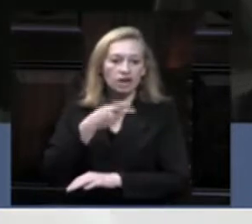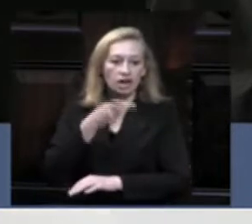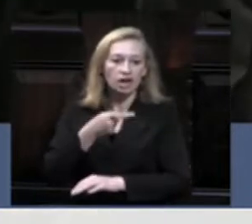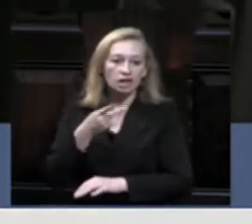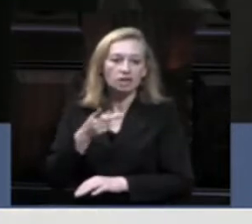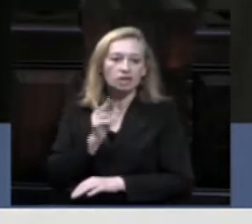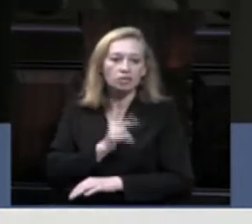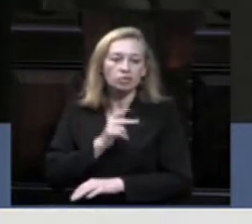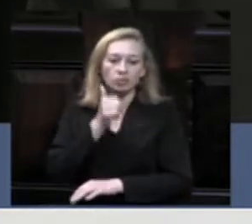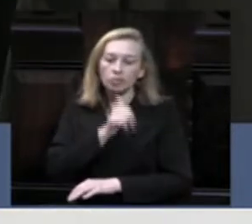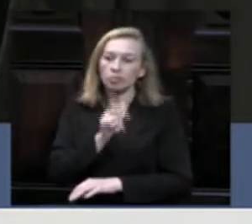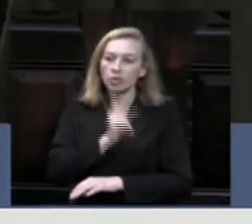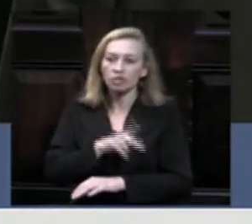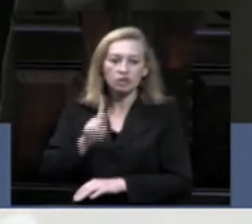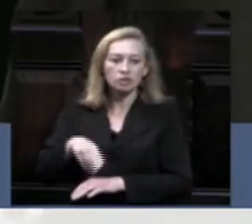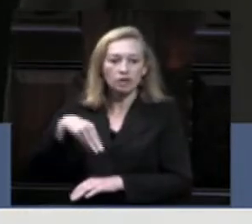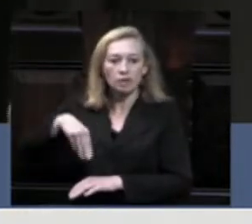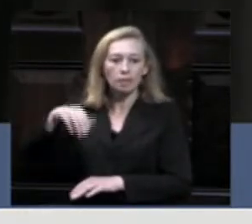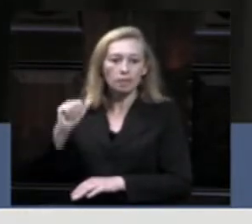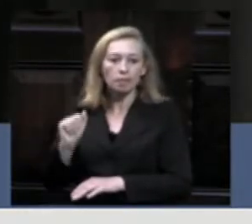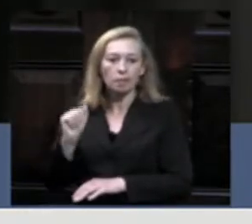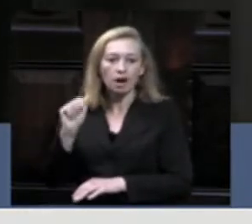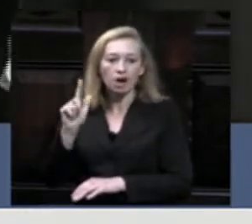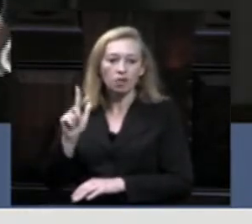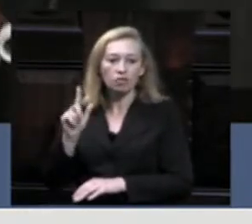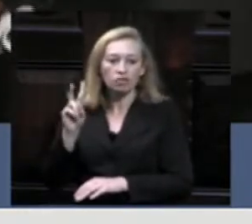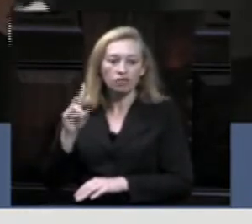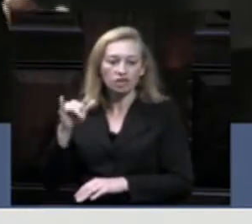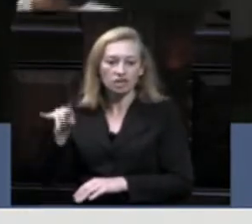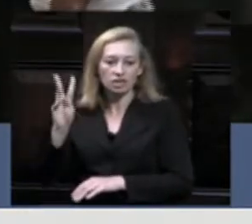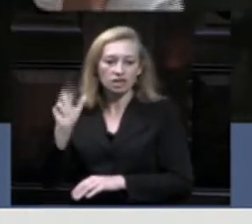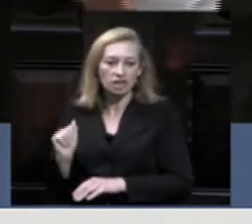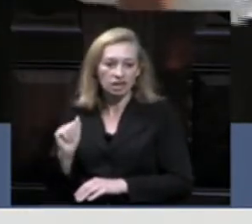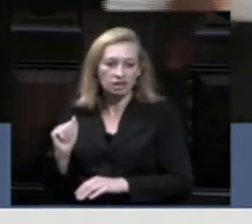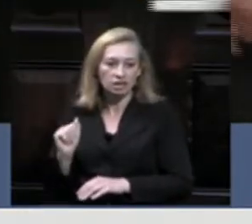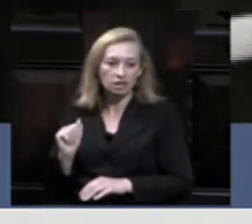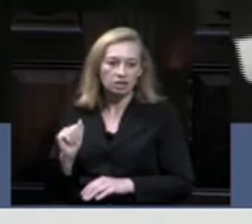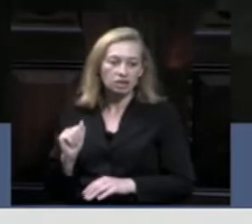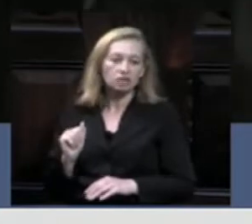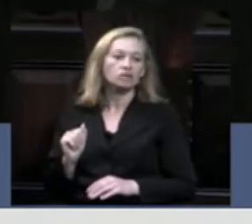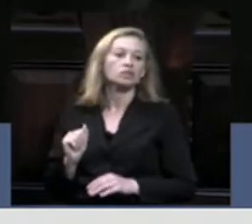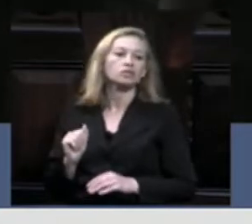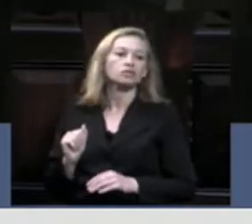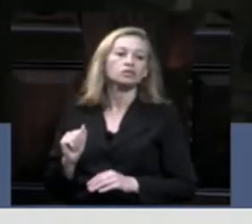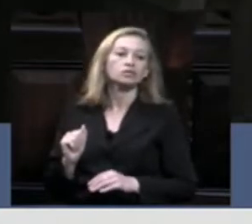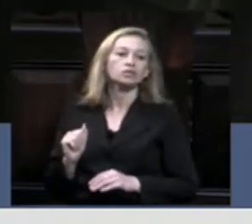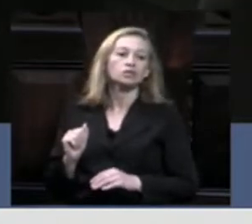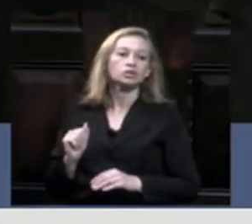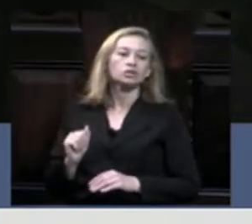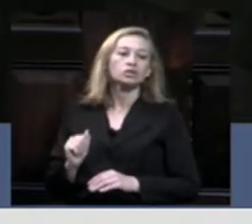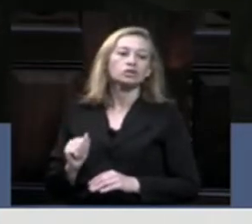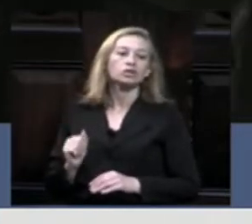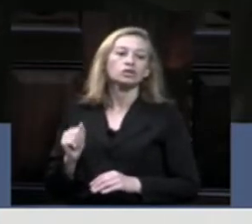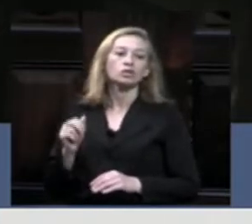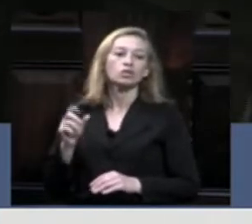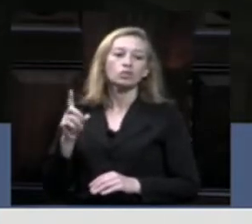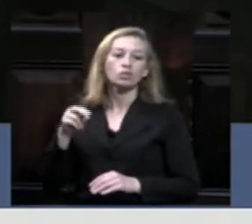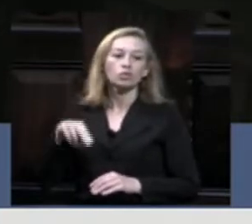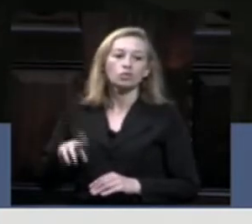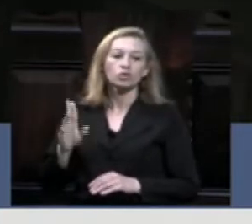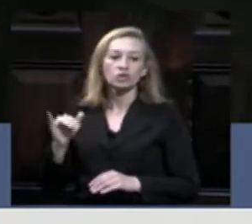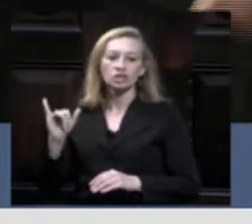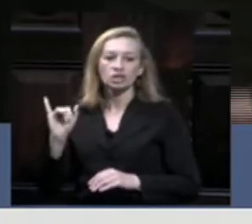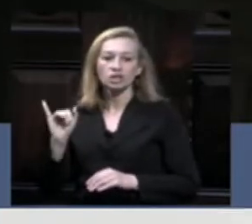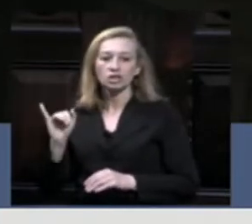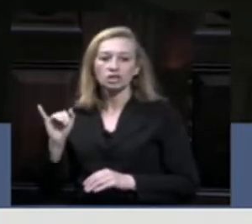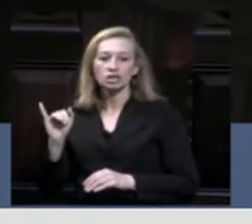professora Malvina Tuttmann. Professora Malvina Tuttmann, que foi reitora da Universidade Federal do Estado do Rio de Janeiro, a Unirio, presidiu o